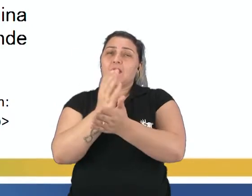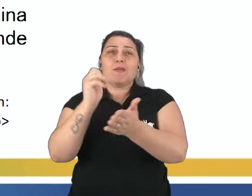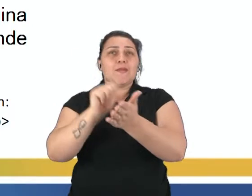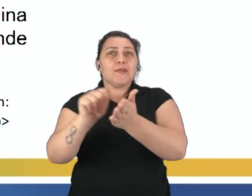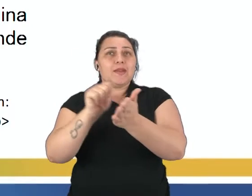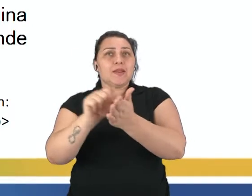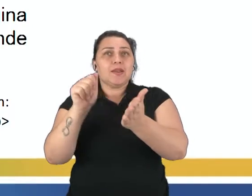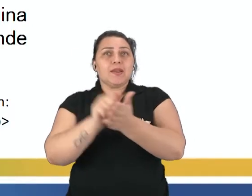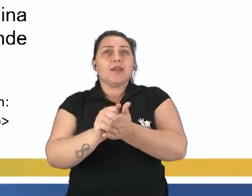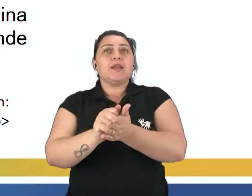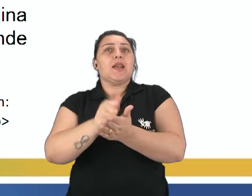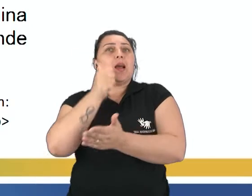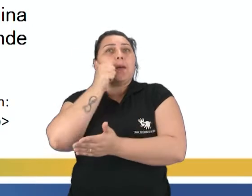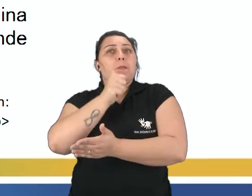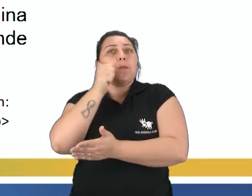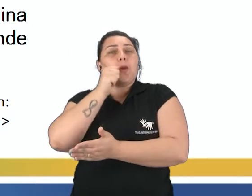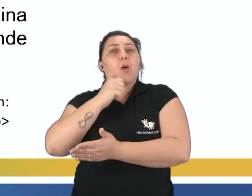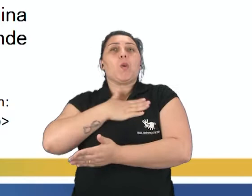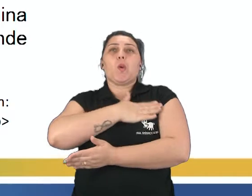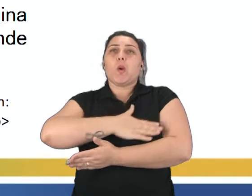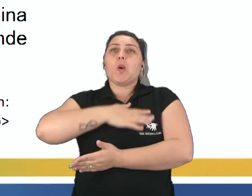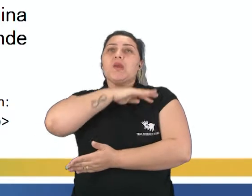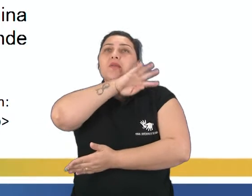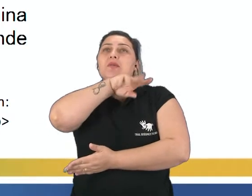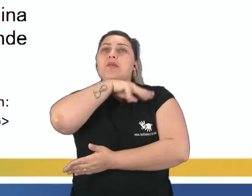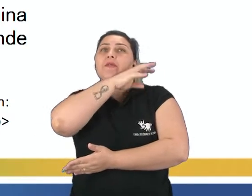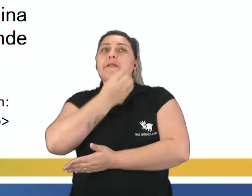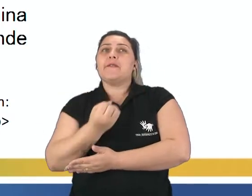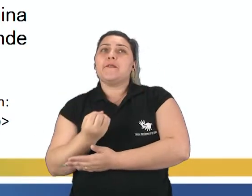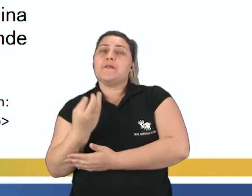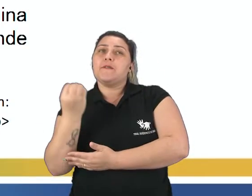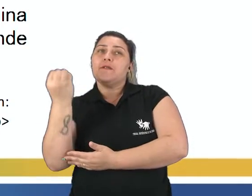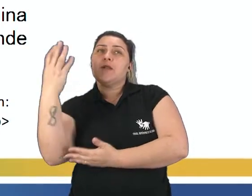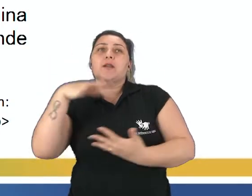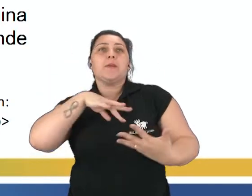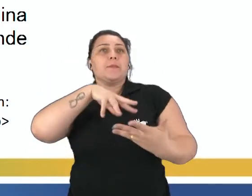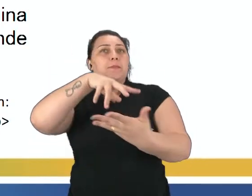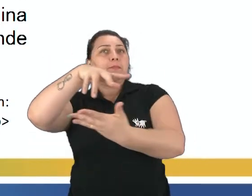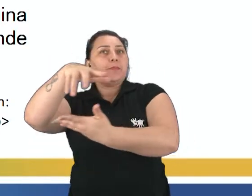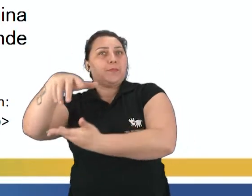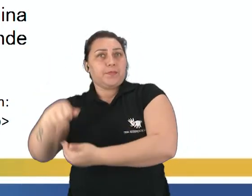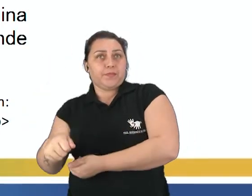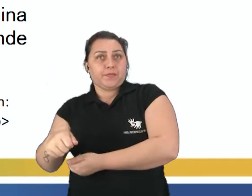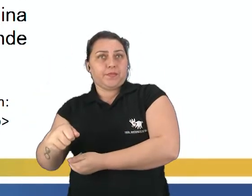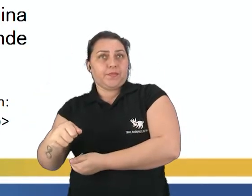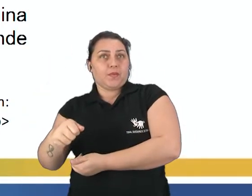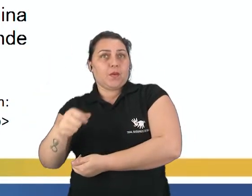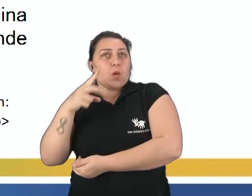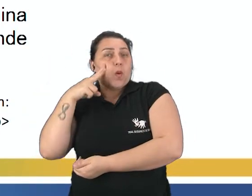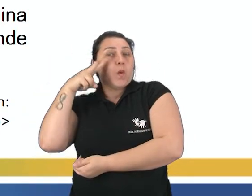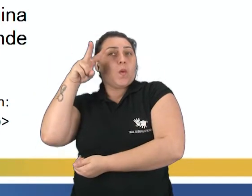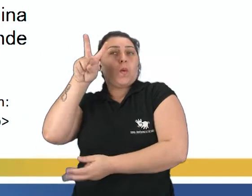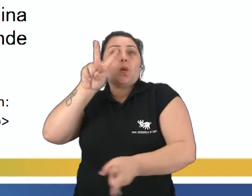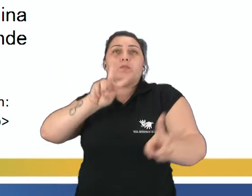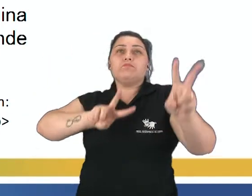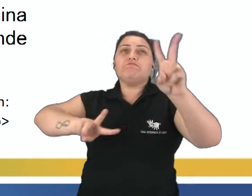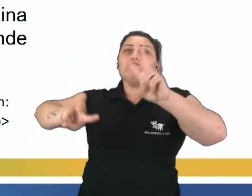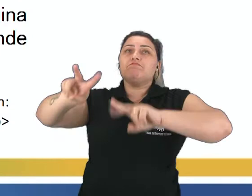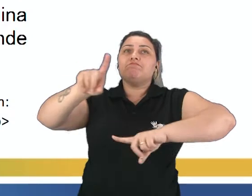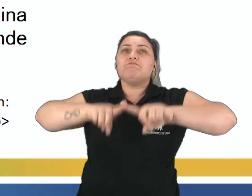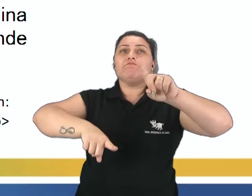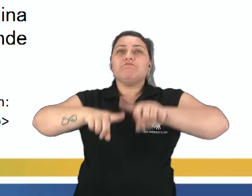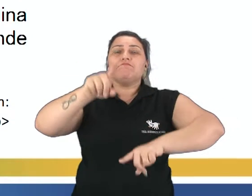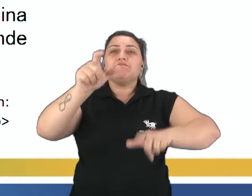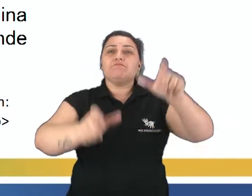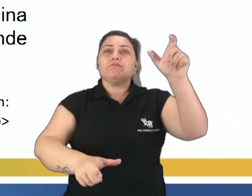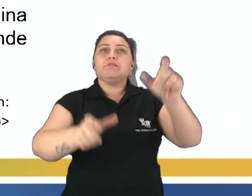publicados. Rosiana gosta de animais e de viajar pelo mundo, olhando as coisas e